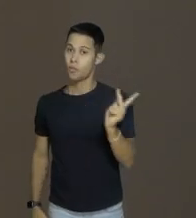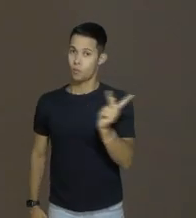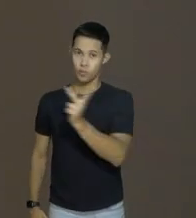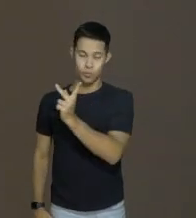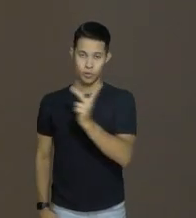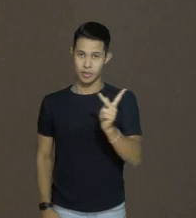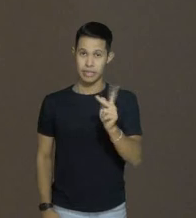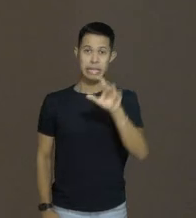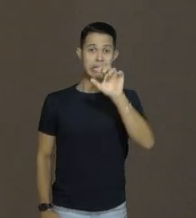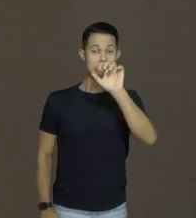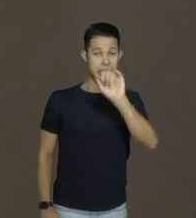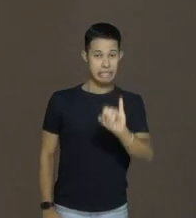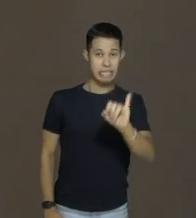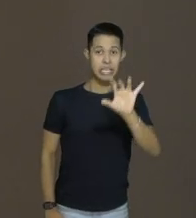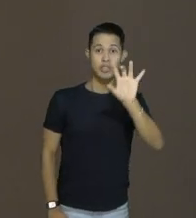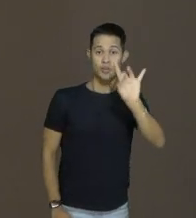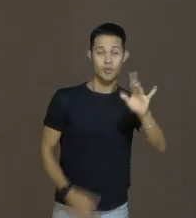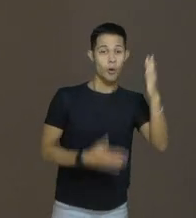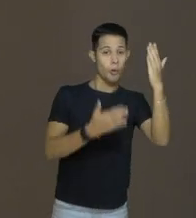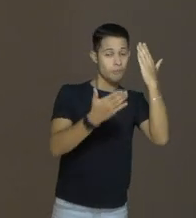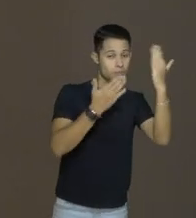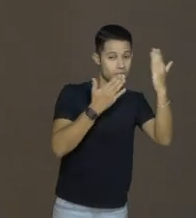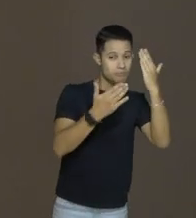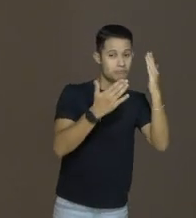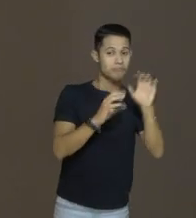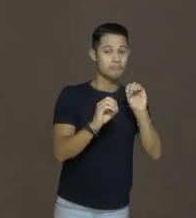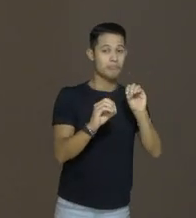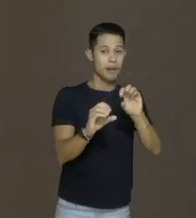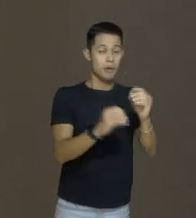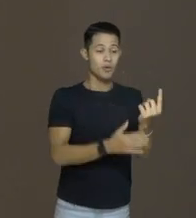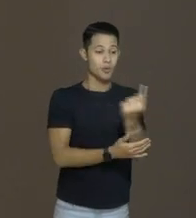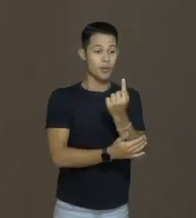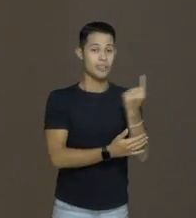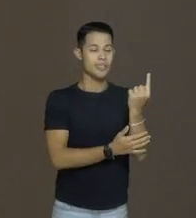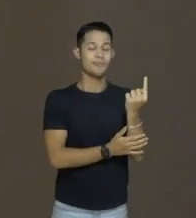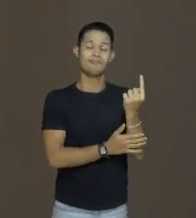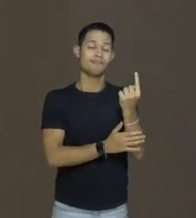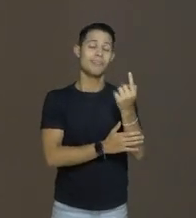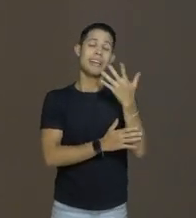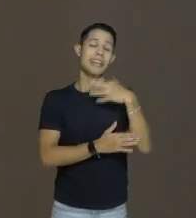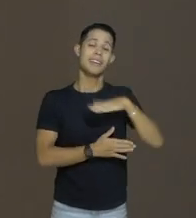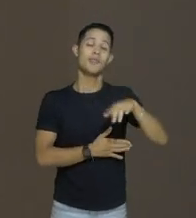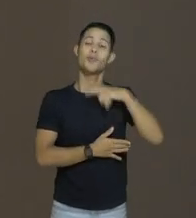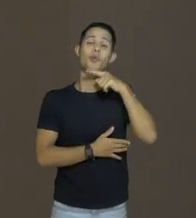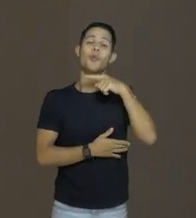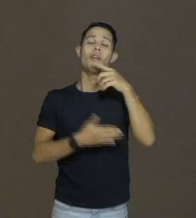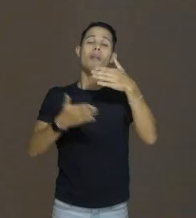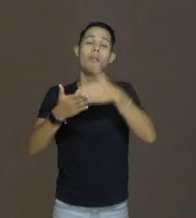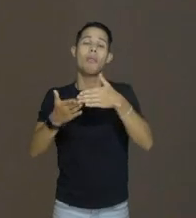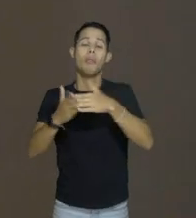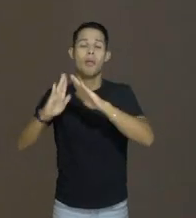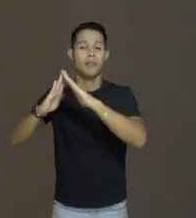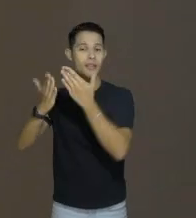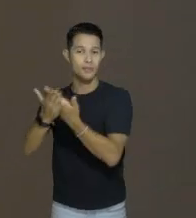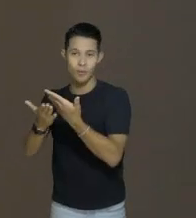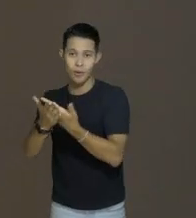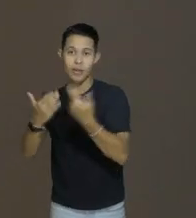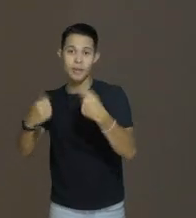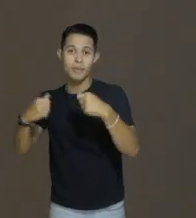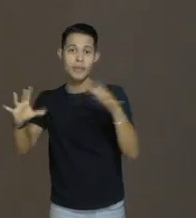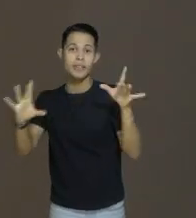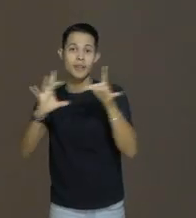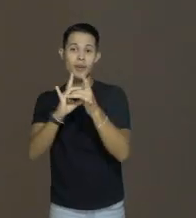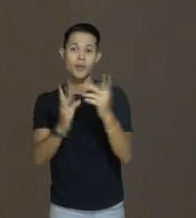escola sem a medicação. É que todo mundo acha, ah, não, deixa, vamos ver. Eu faço muito